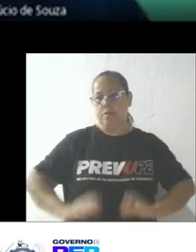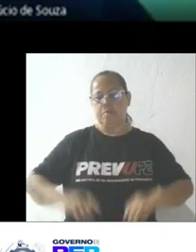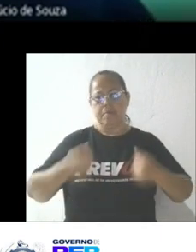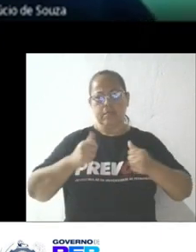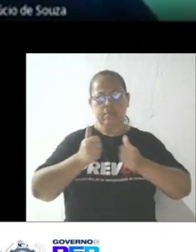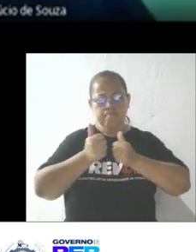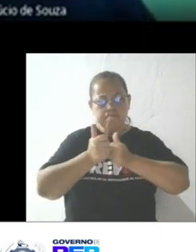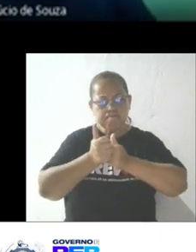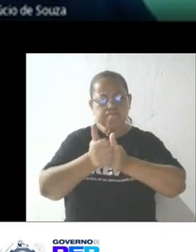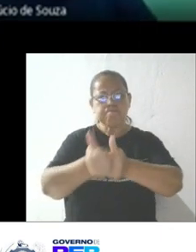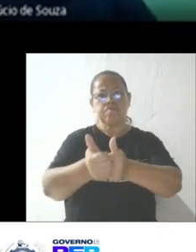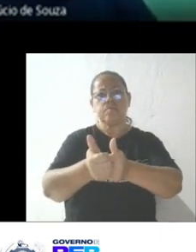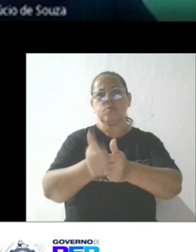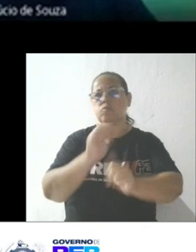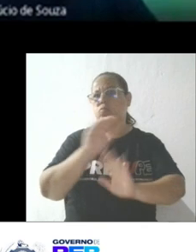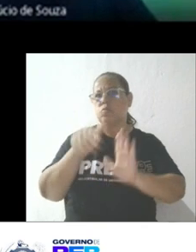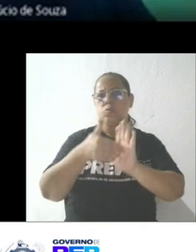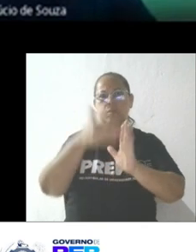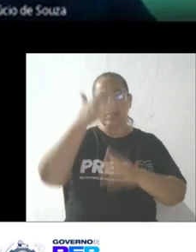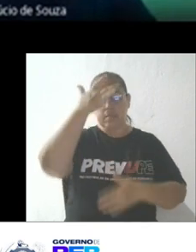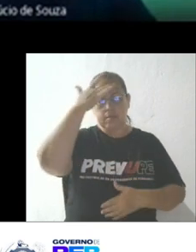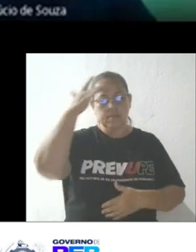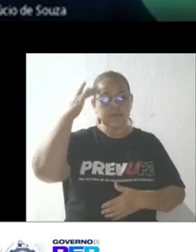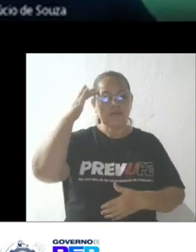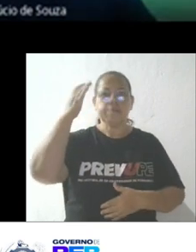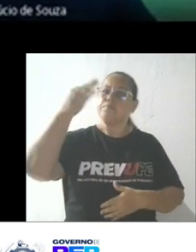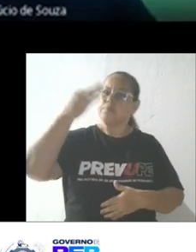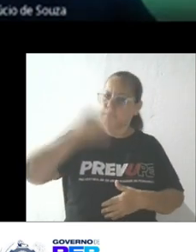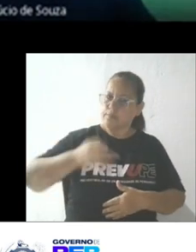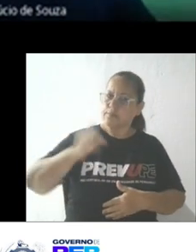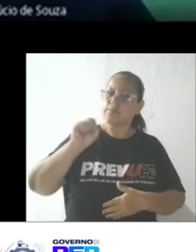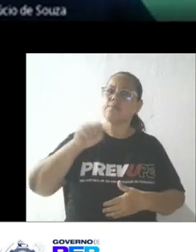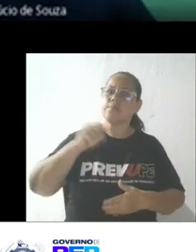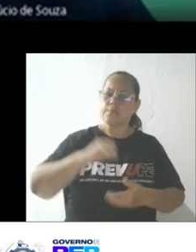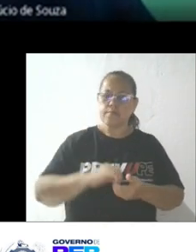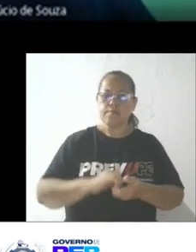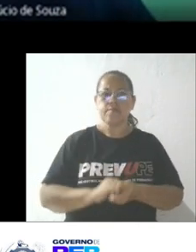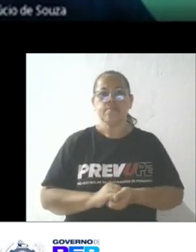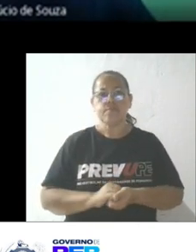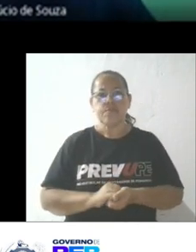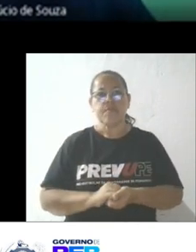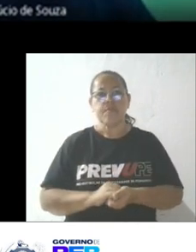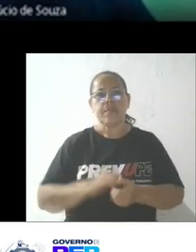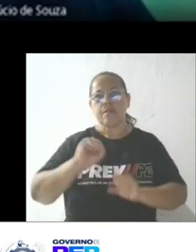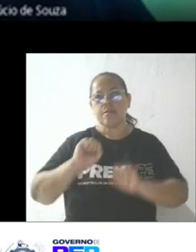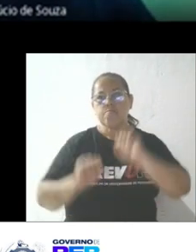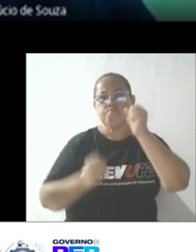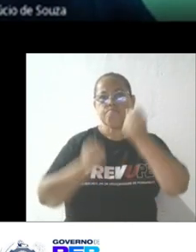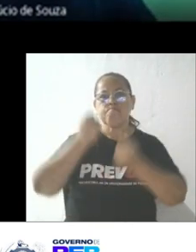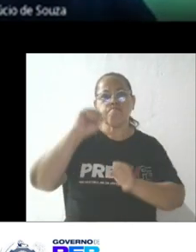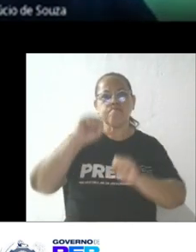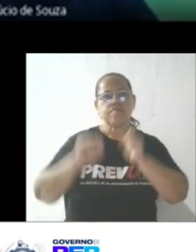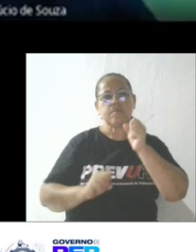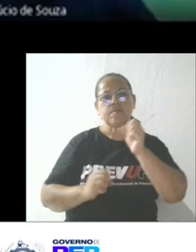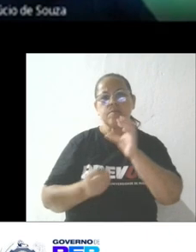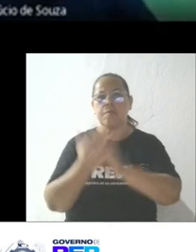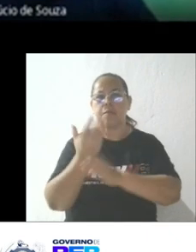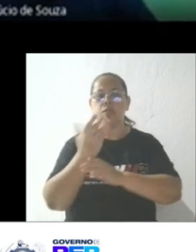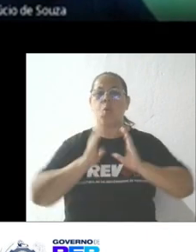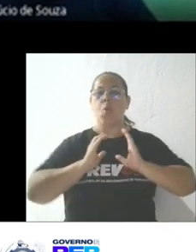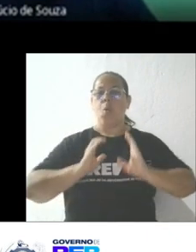toda a sociedade correto a revolução industrial vai vir com esses comportamentos com esse